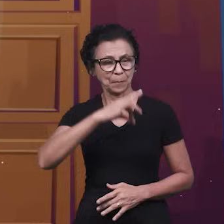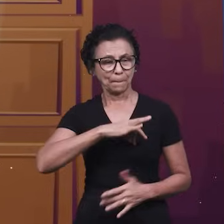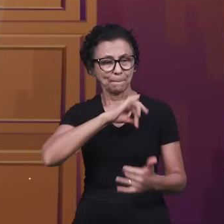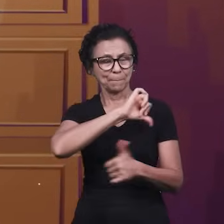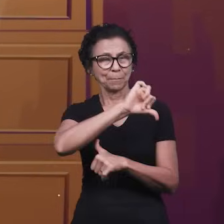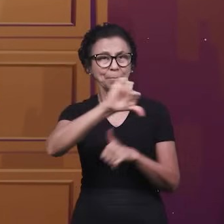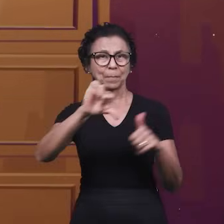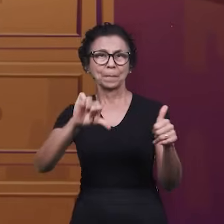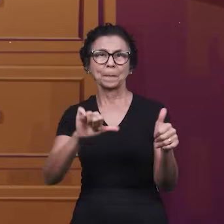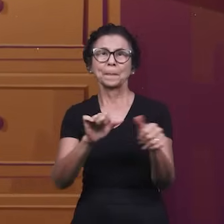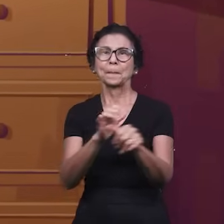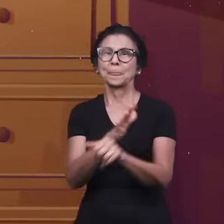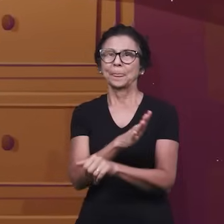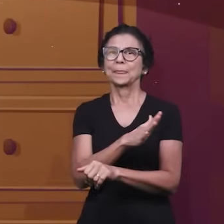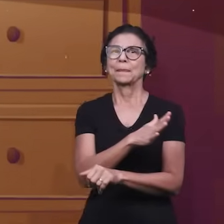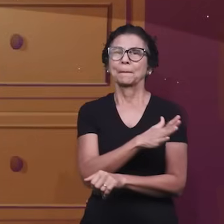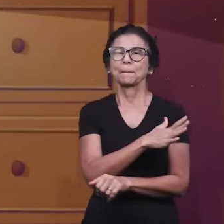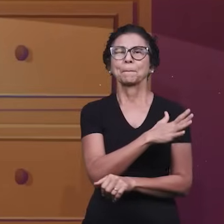de